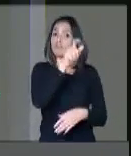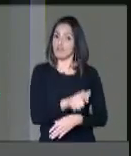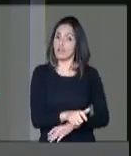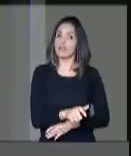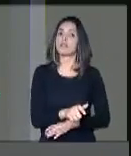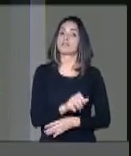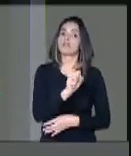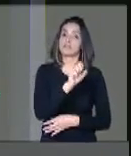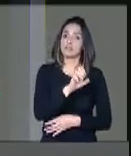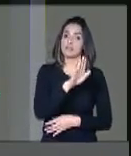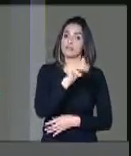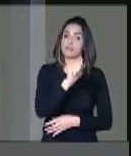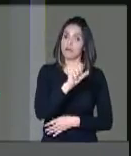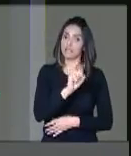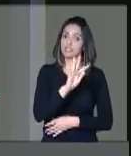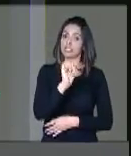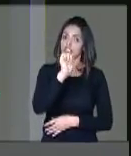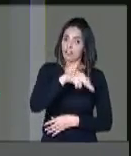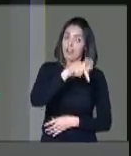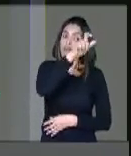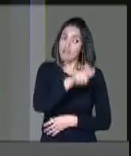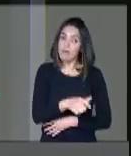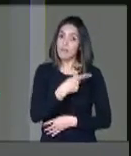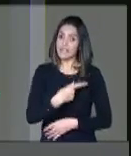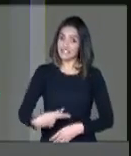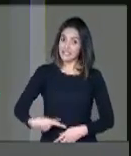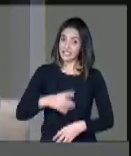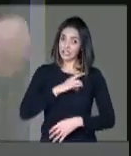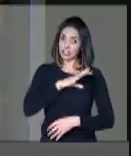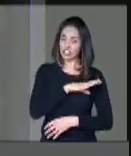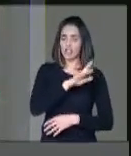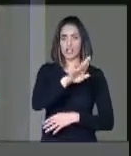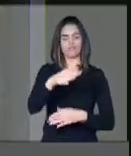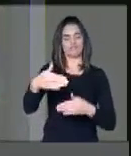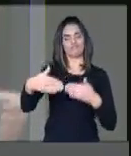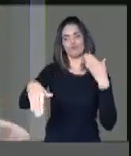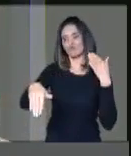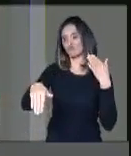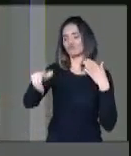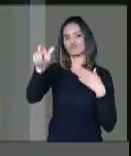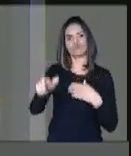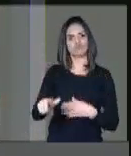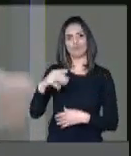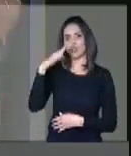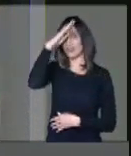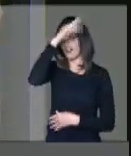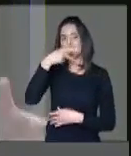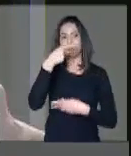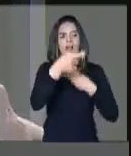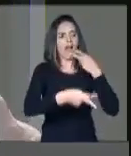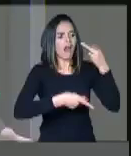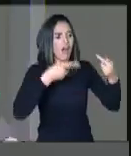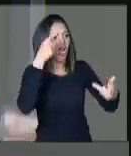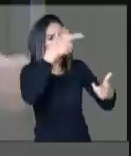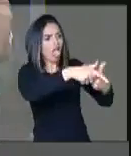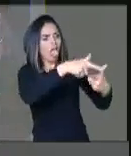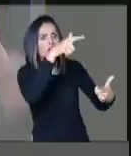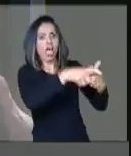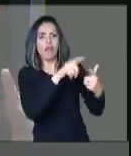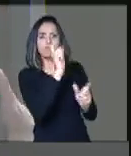claro que ele não compactua com a fala desrespeitosa,